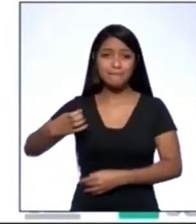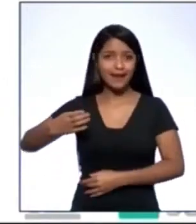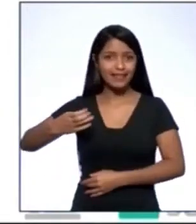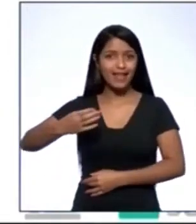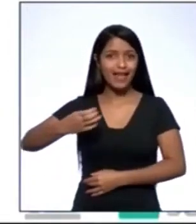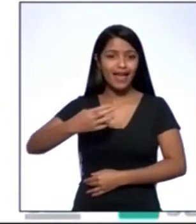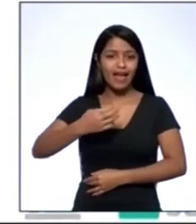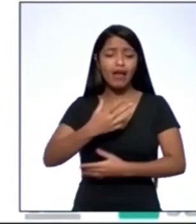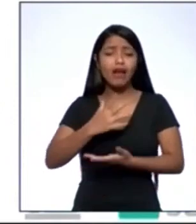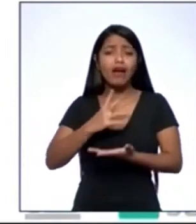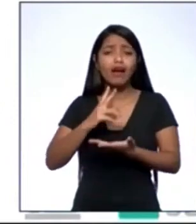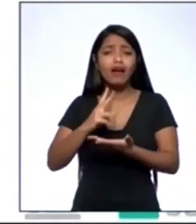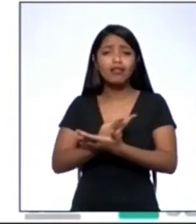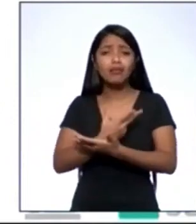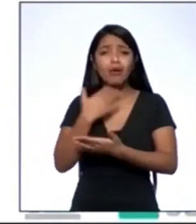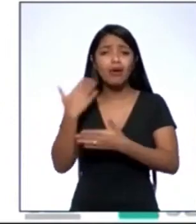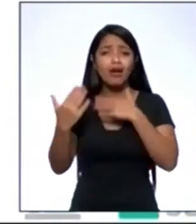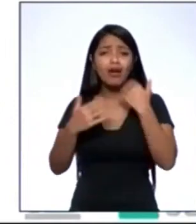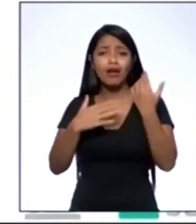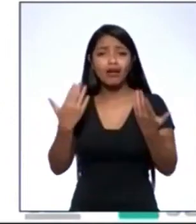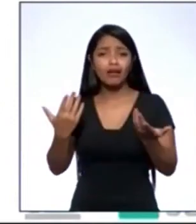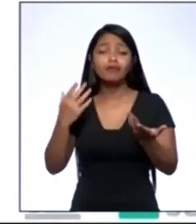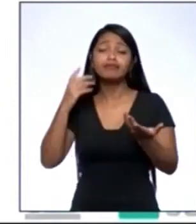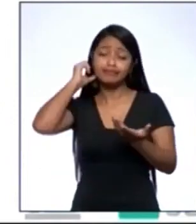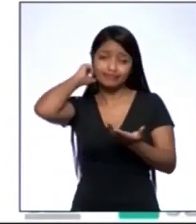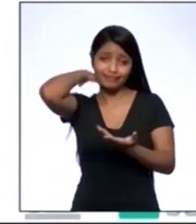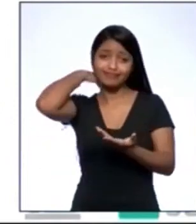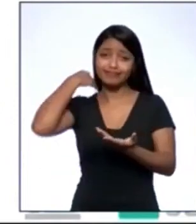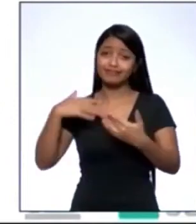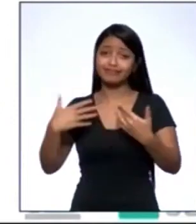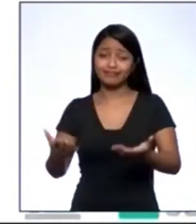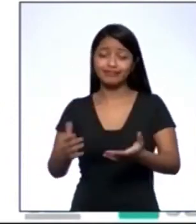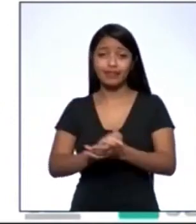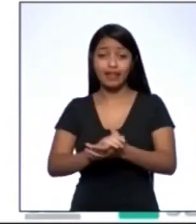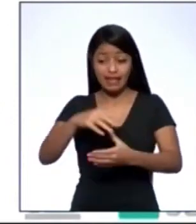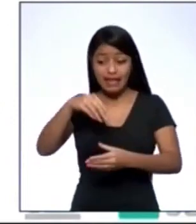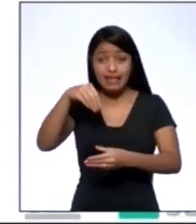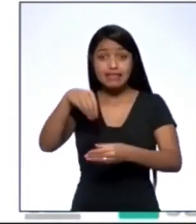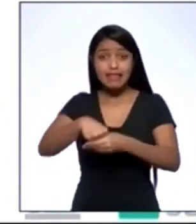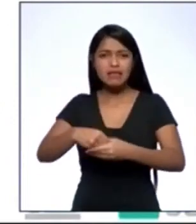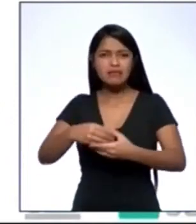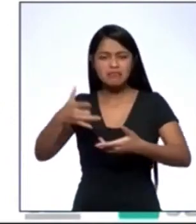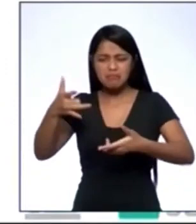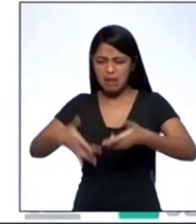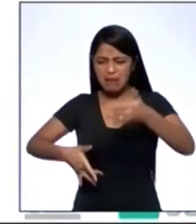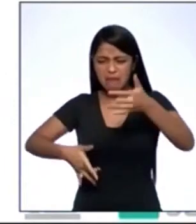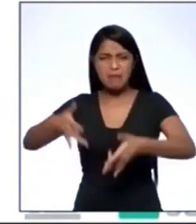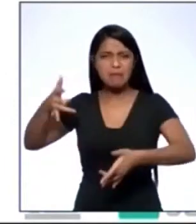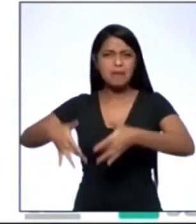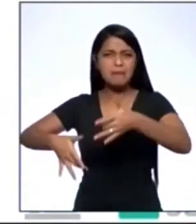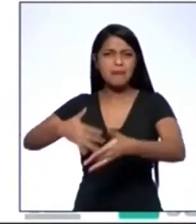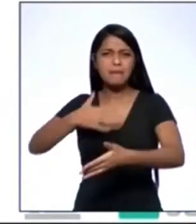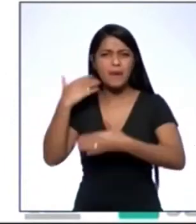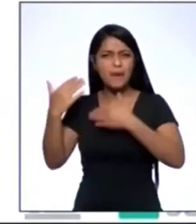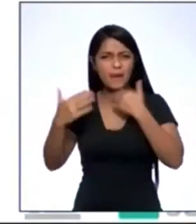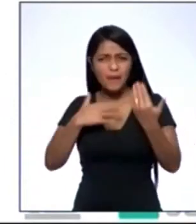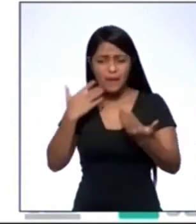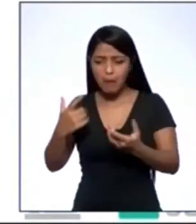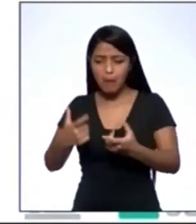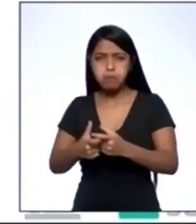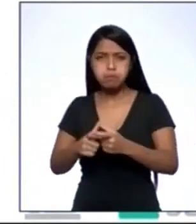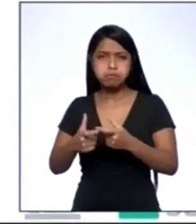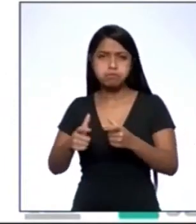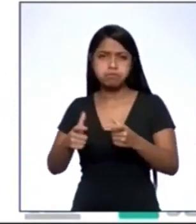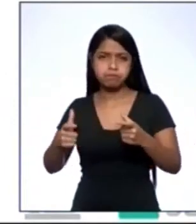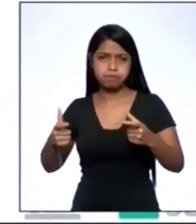aeróbias começam a morrer, aumentando mais a quantidade de matéria orgânica morta. E aí o que acontece? Passa a